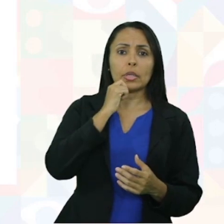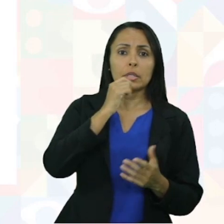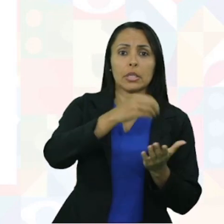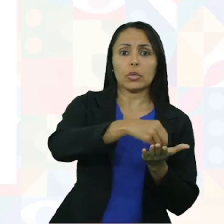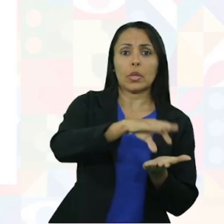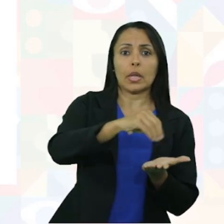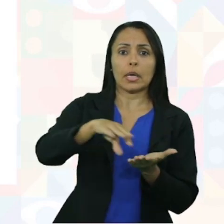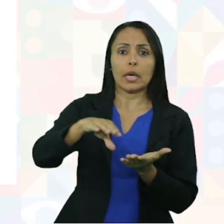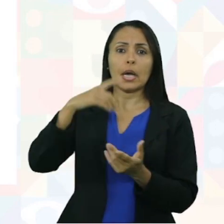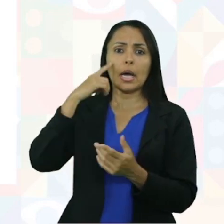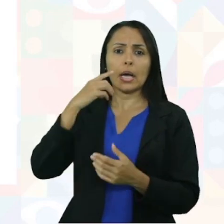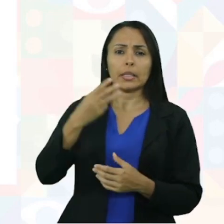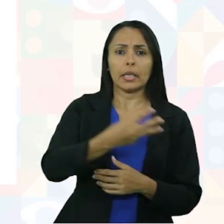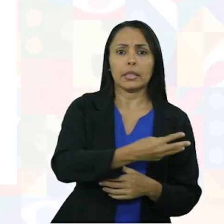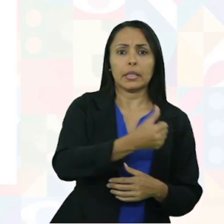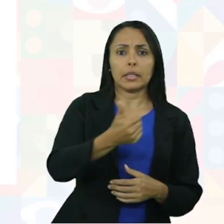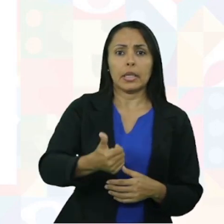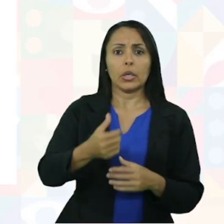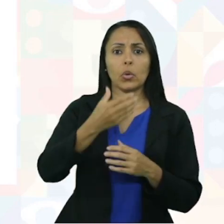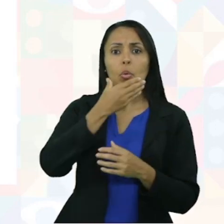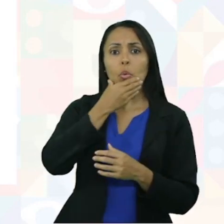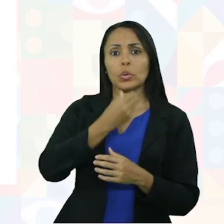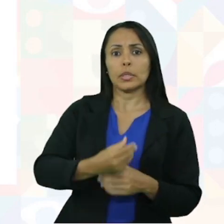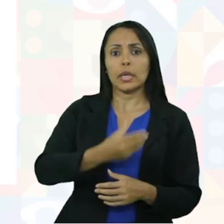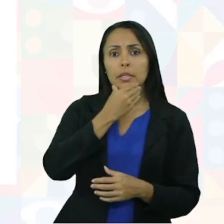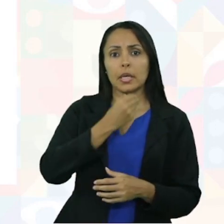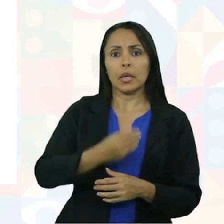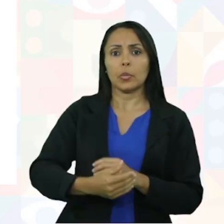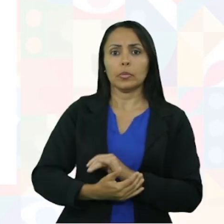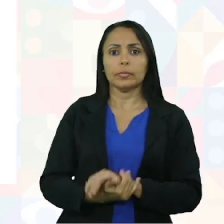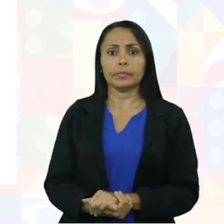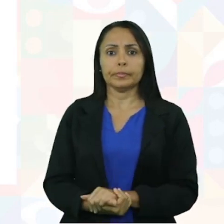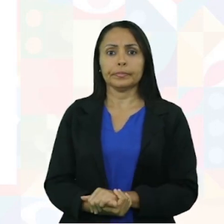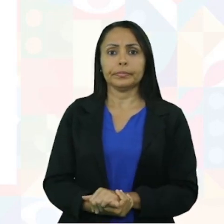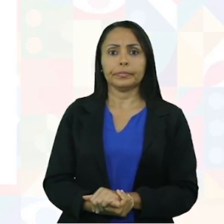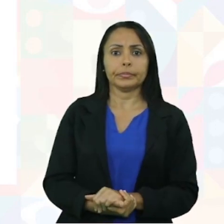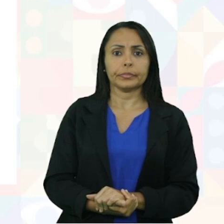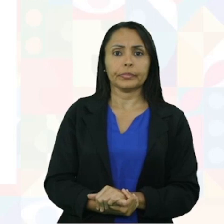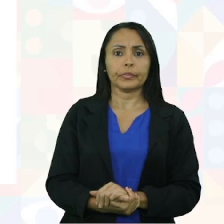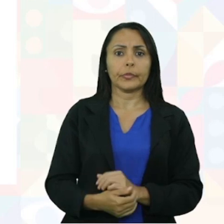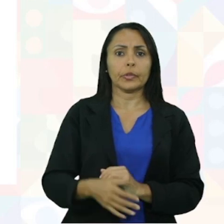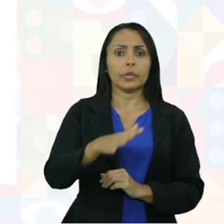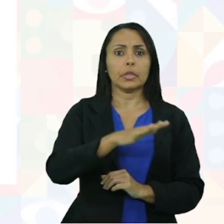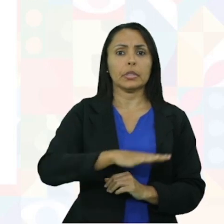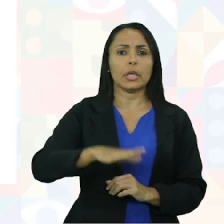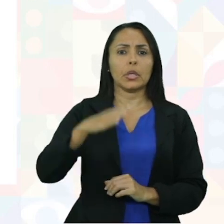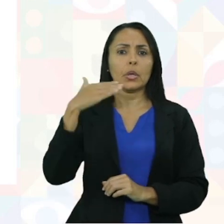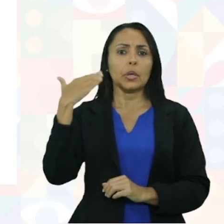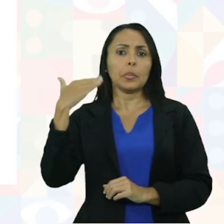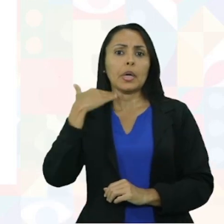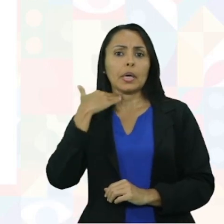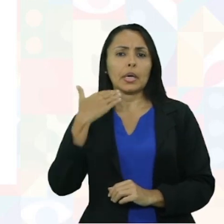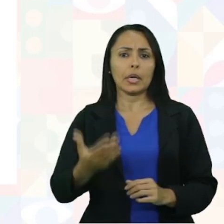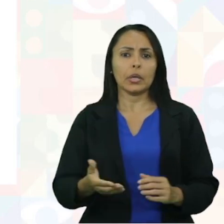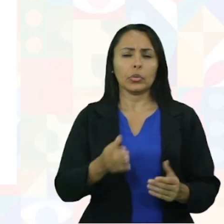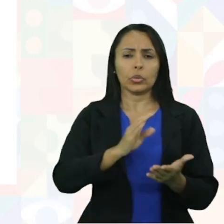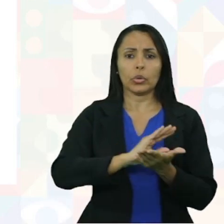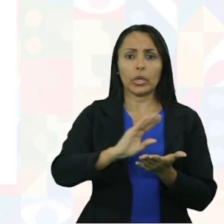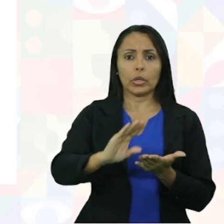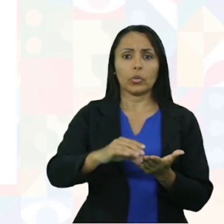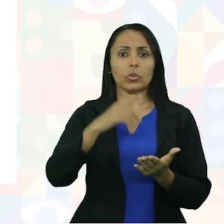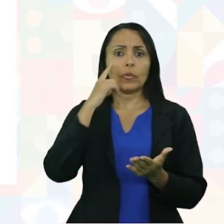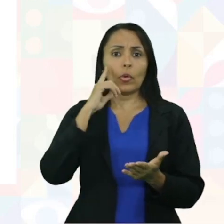31 de dezembro do corrente ano, dos extratos bancários de conta corrente em que os recursos foram